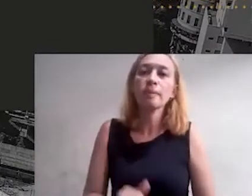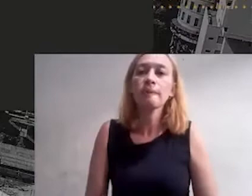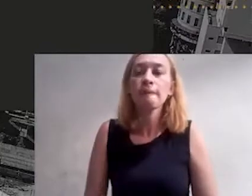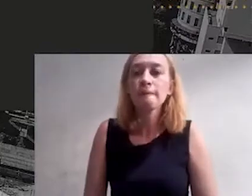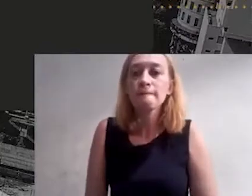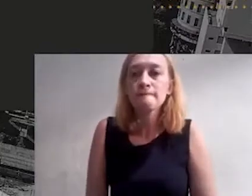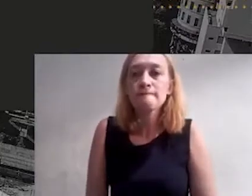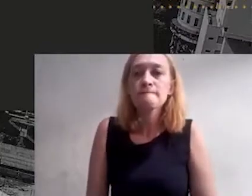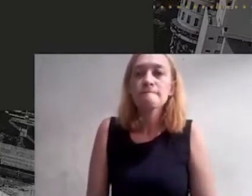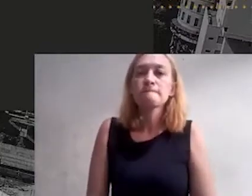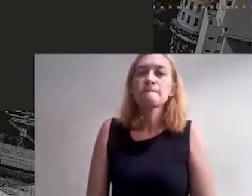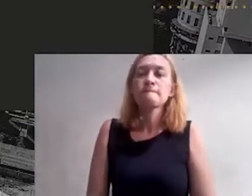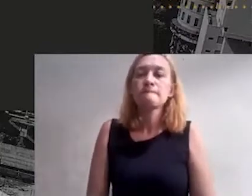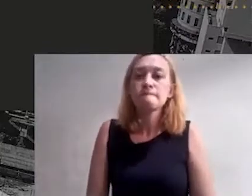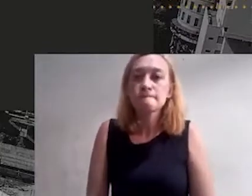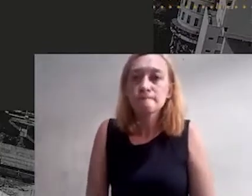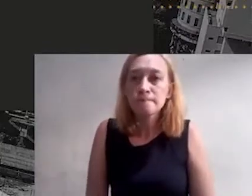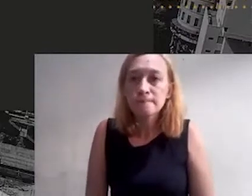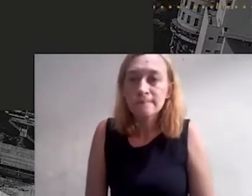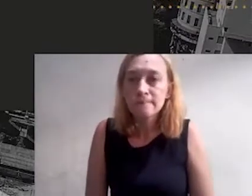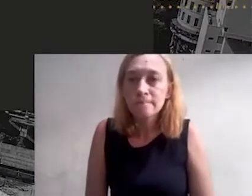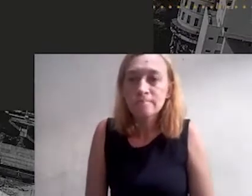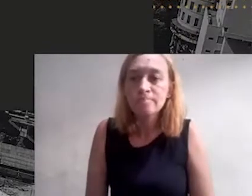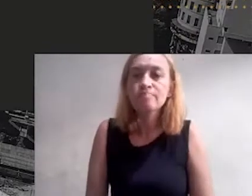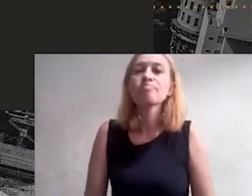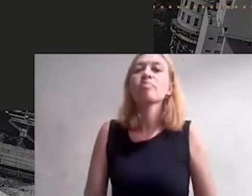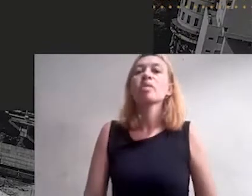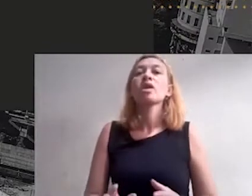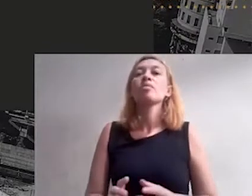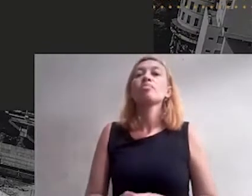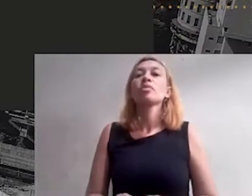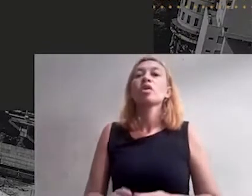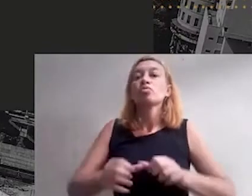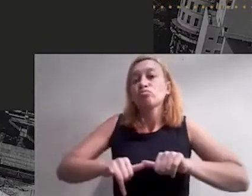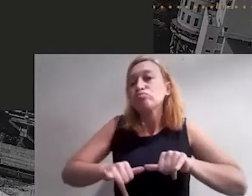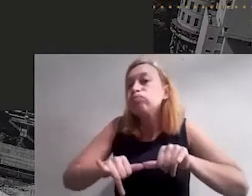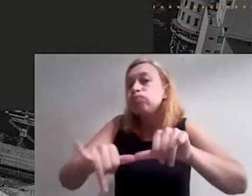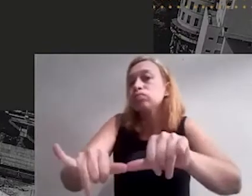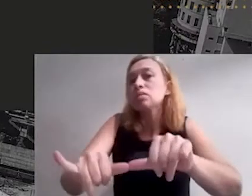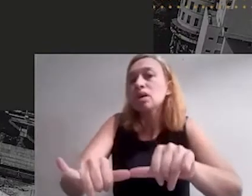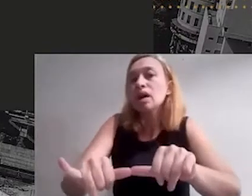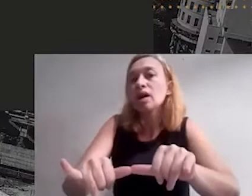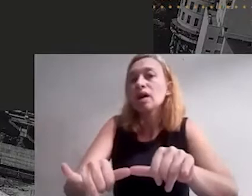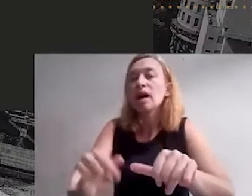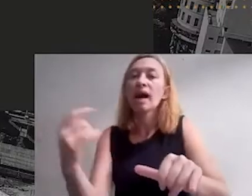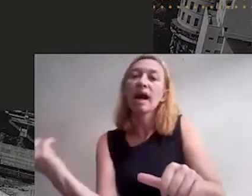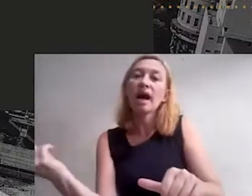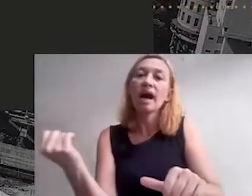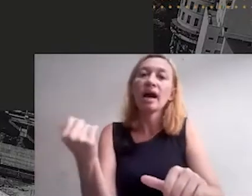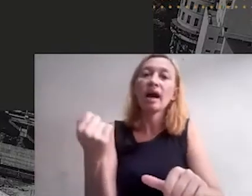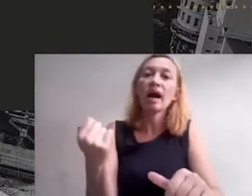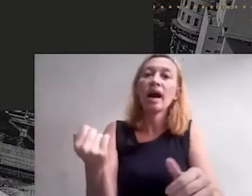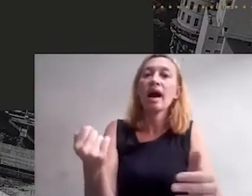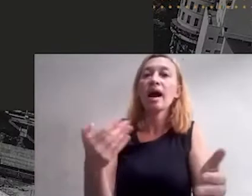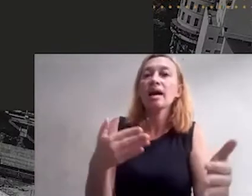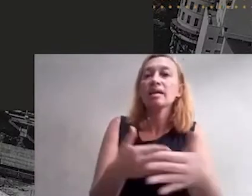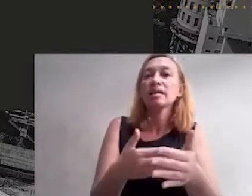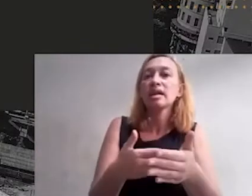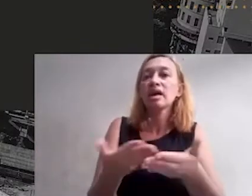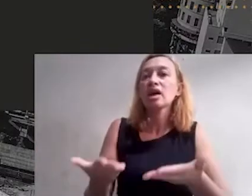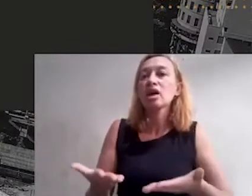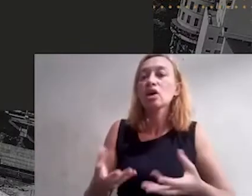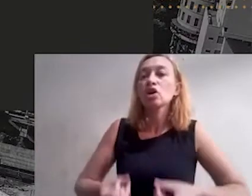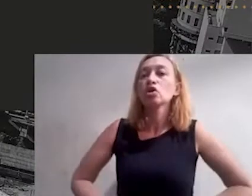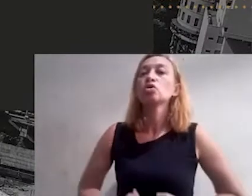conta de um supermercado até fazer doações mesmo fixas para organizações da sociedade